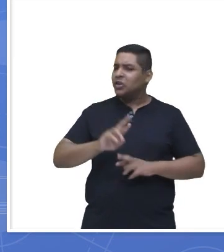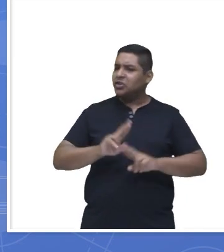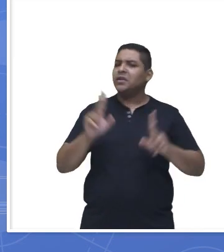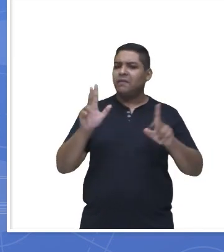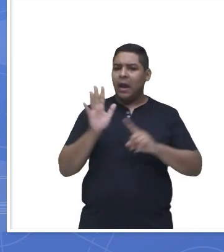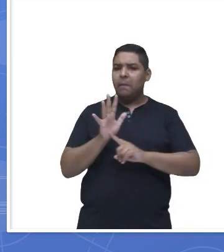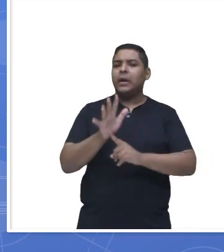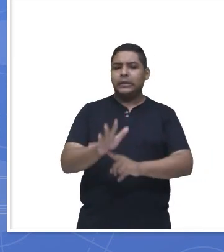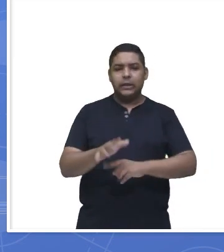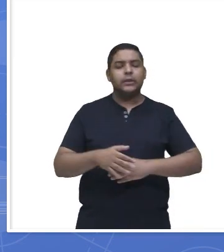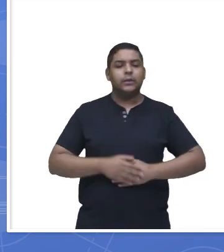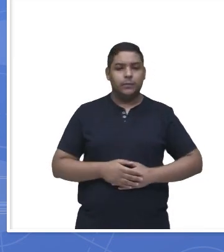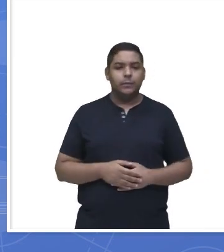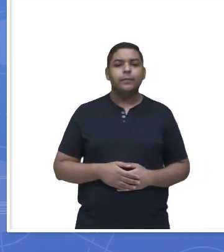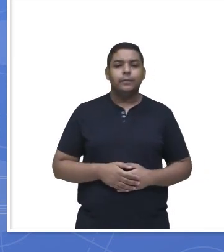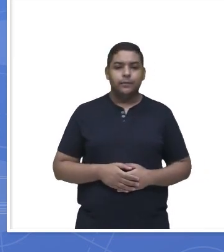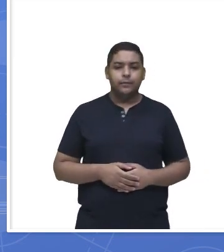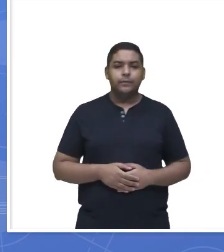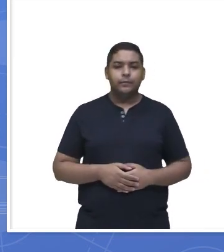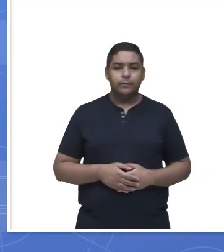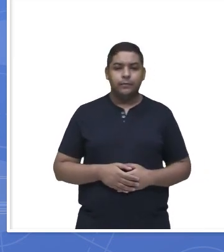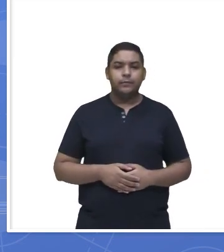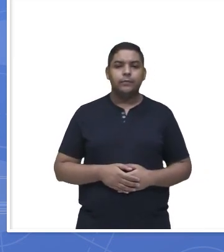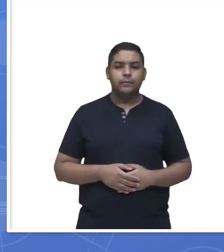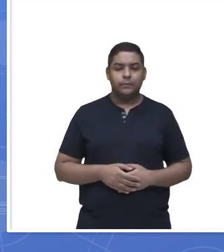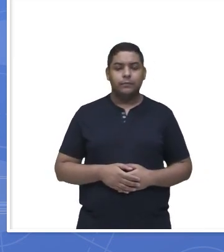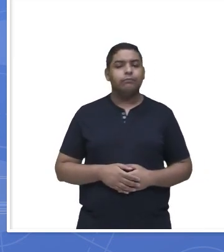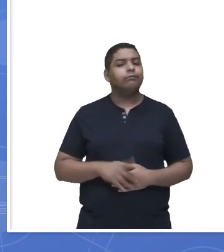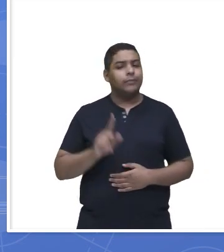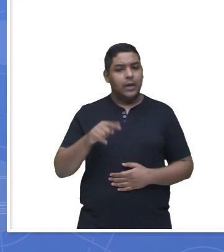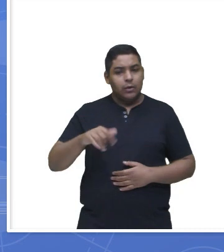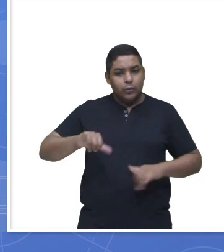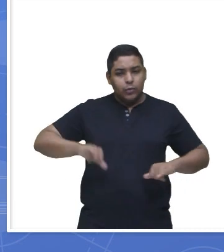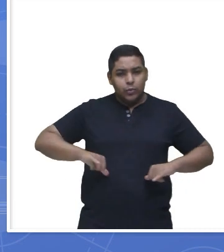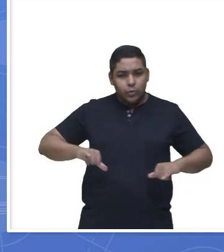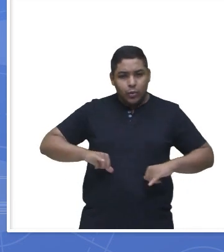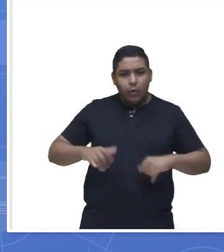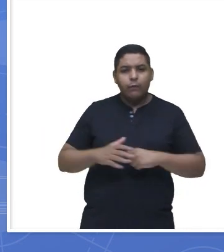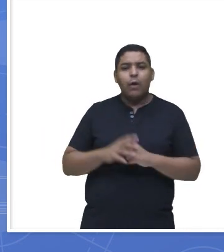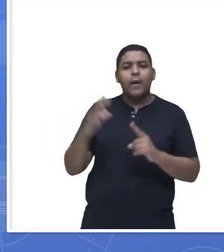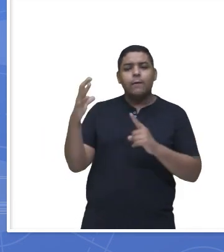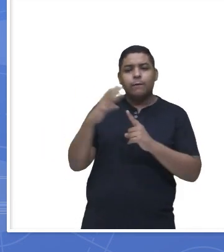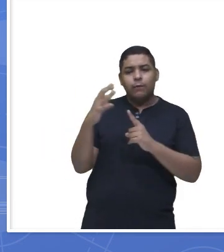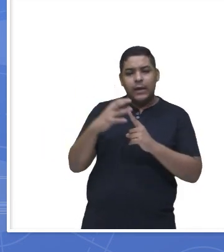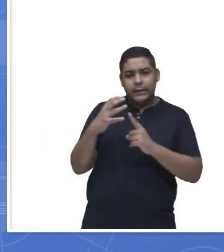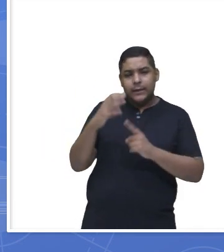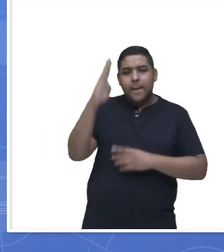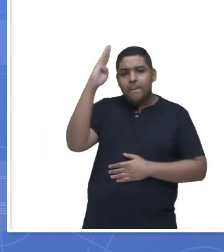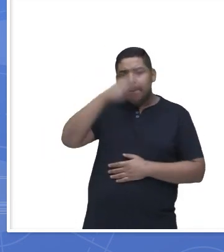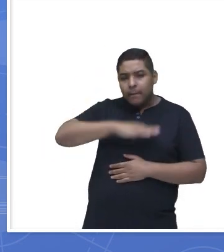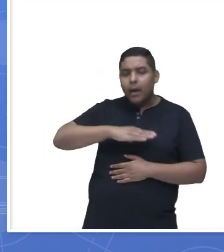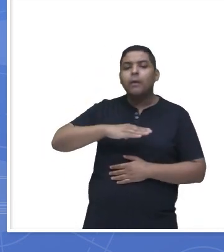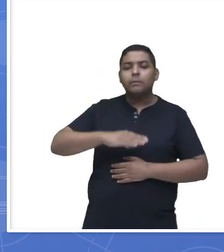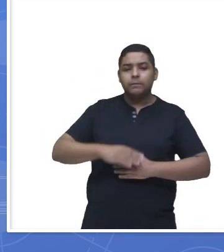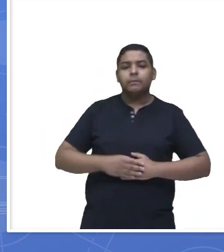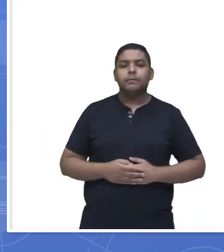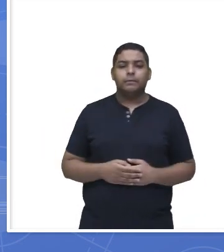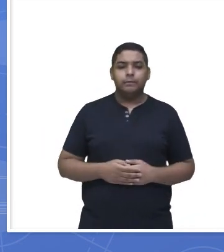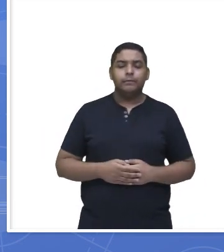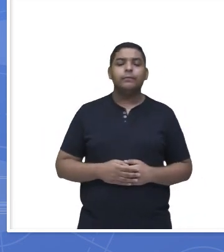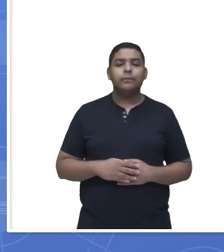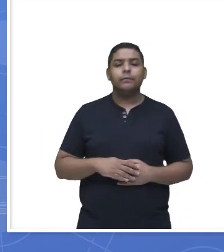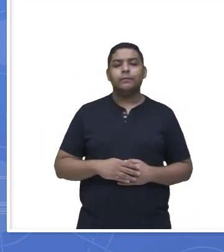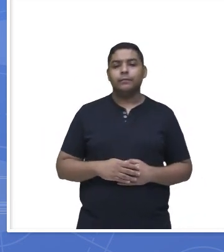diferente. Tá? Já eu sofro a influência má dos signos do zodíaco. Observe como ele vai